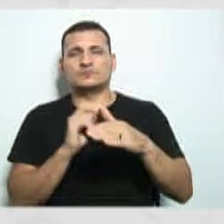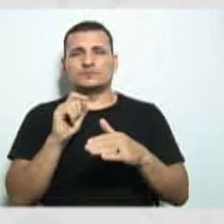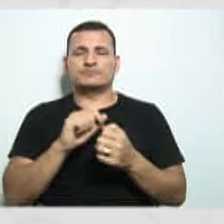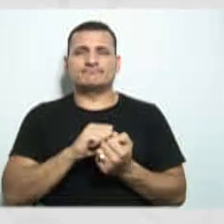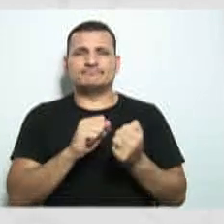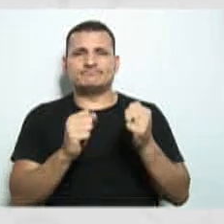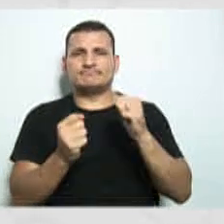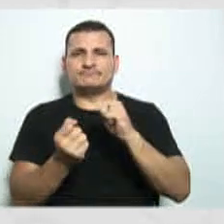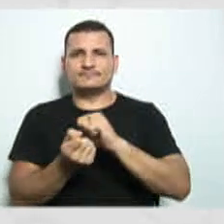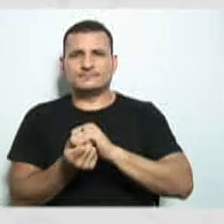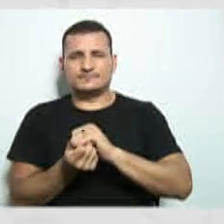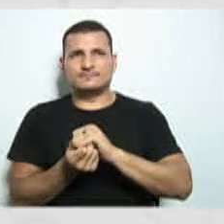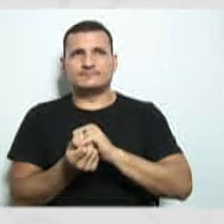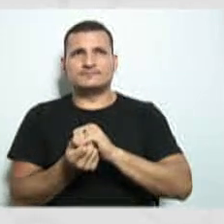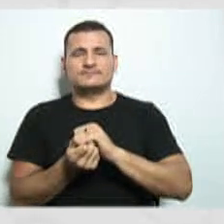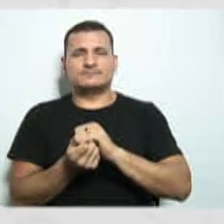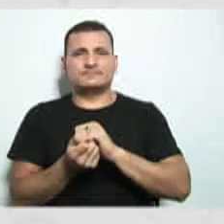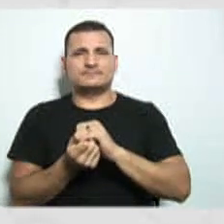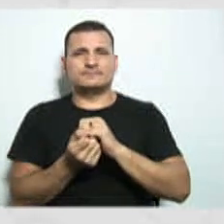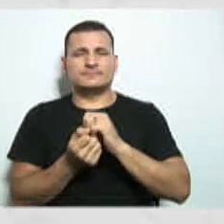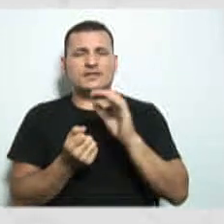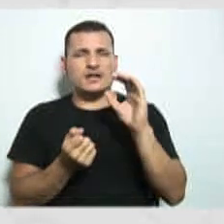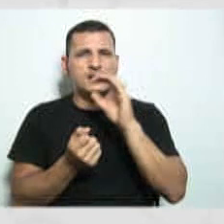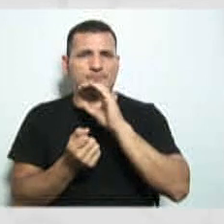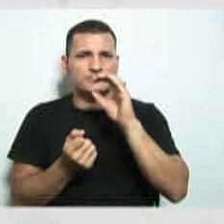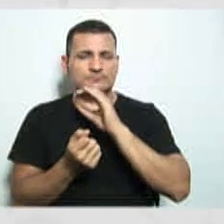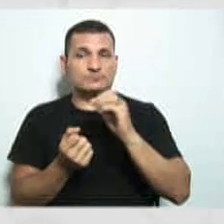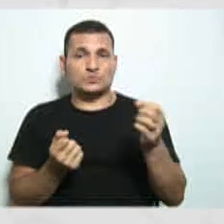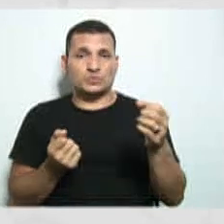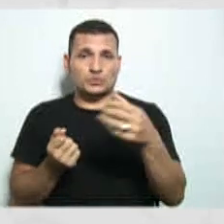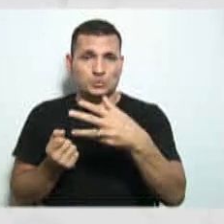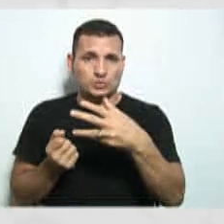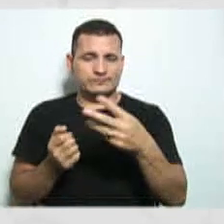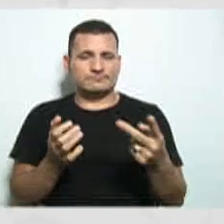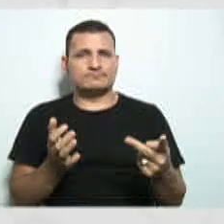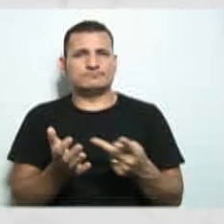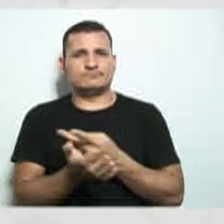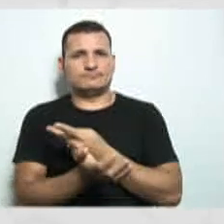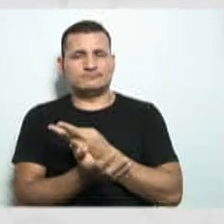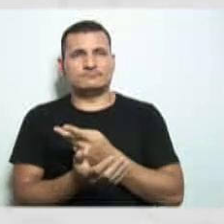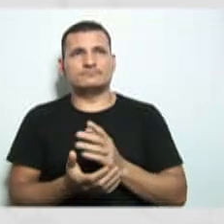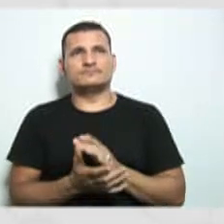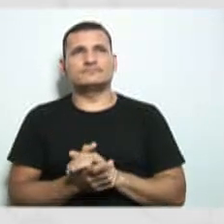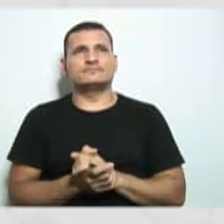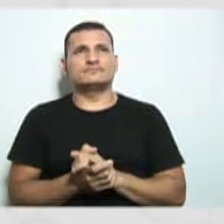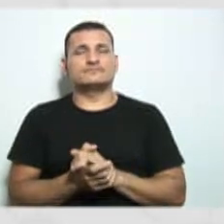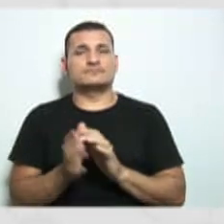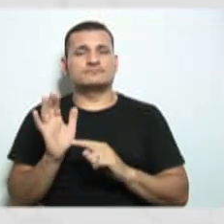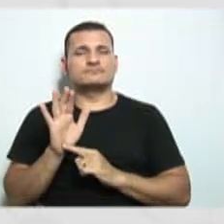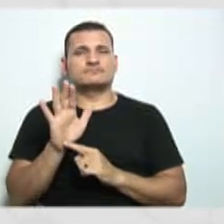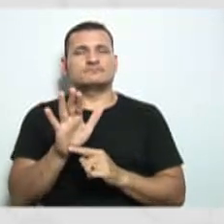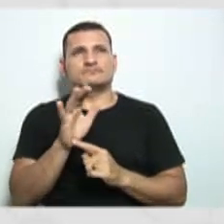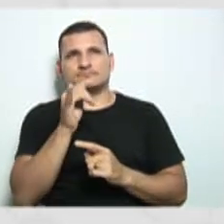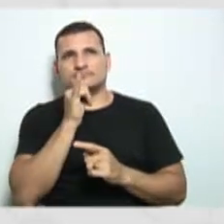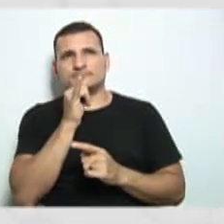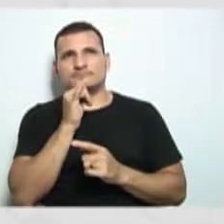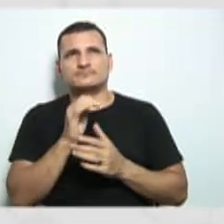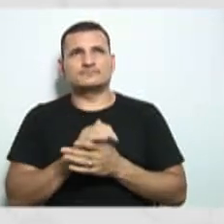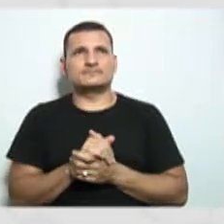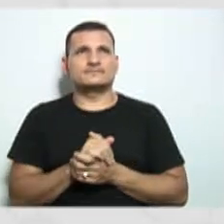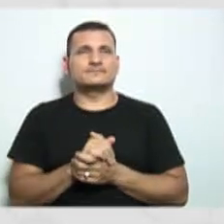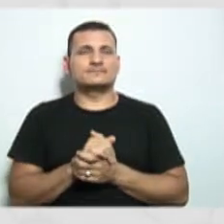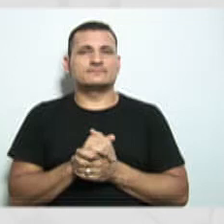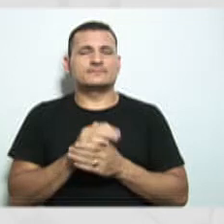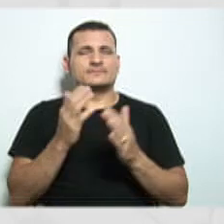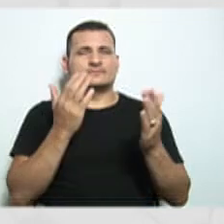adaptar com extrema agilidade a essas novas situações. Entendido? Eu quero te mostrar o seguinte, ó. Quando nós falamos